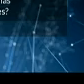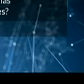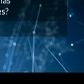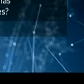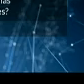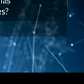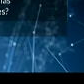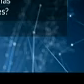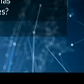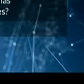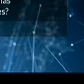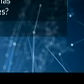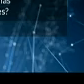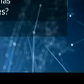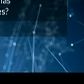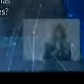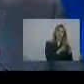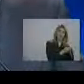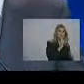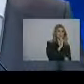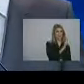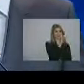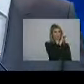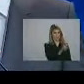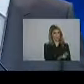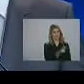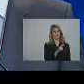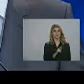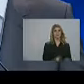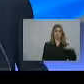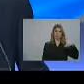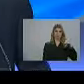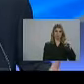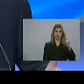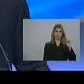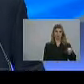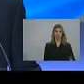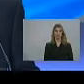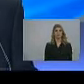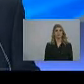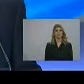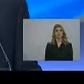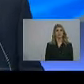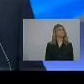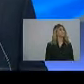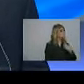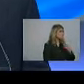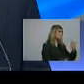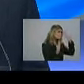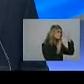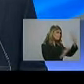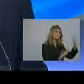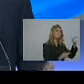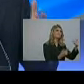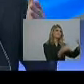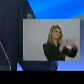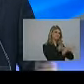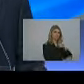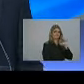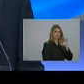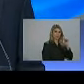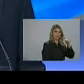Seguindo a ordem da bancada, quem começa respondendo é o candidato Alessandro Molon. Bom, antes de mais nada, eu quero agradecer ao Rômulo por essa pergunta, e o